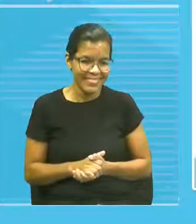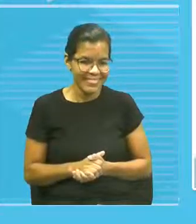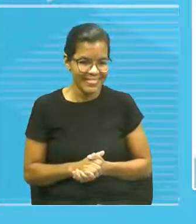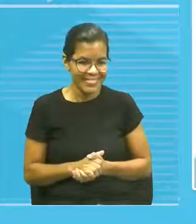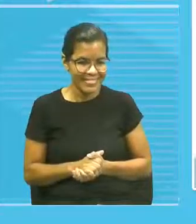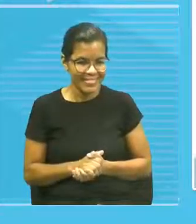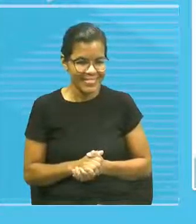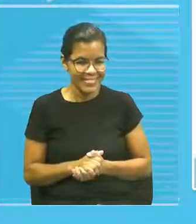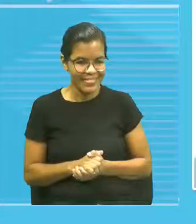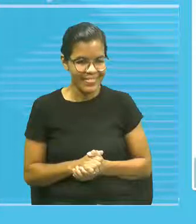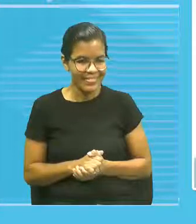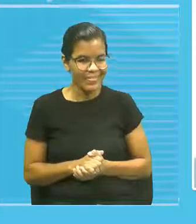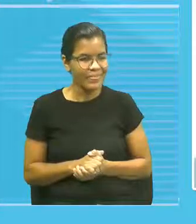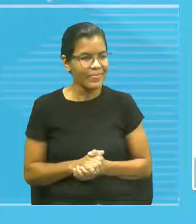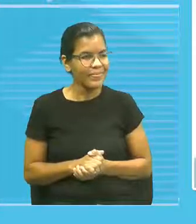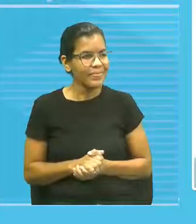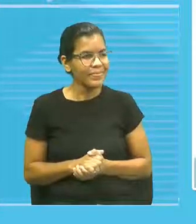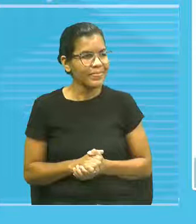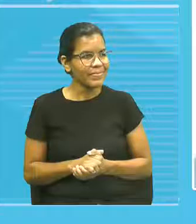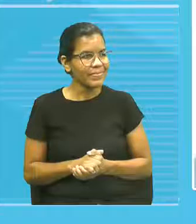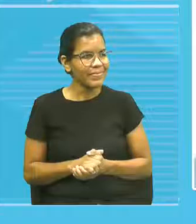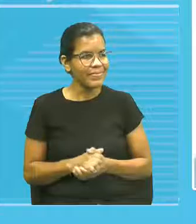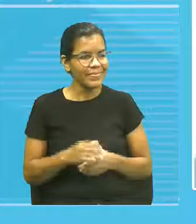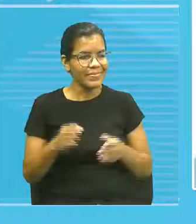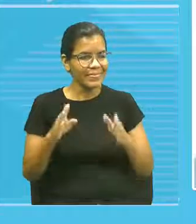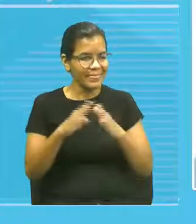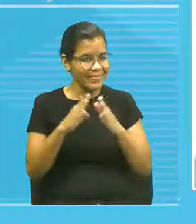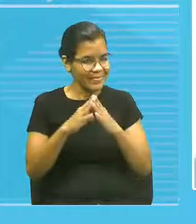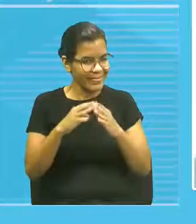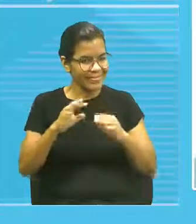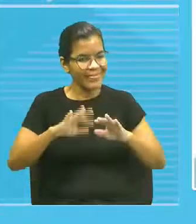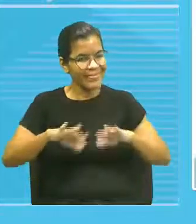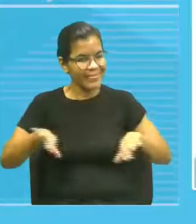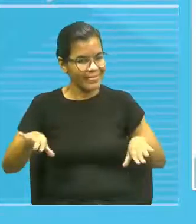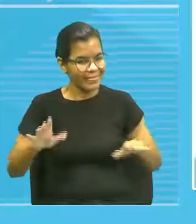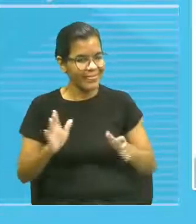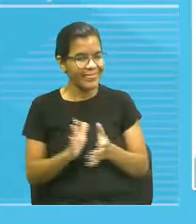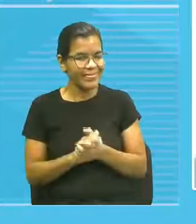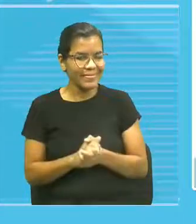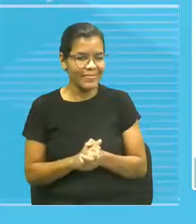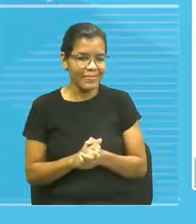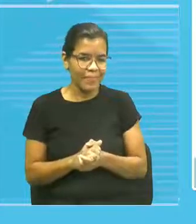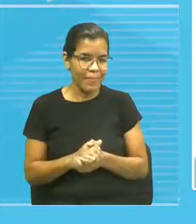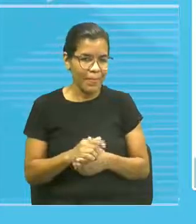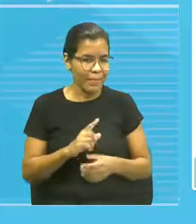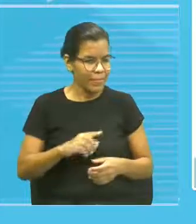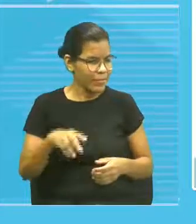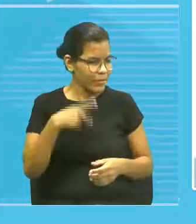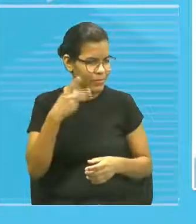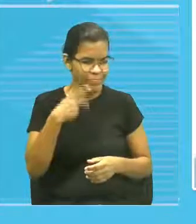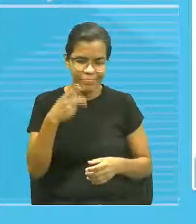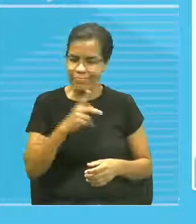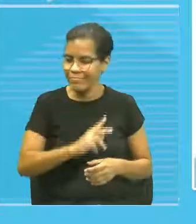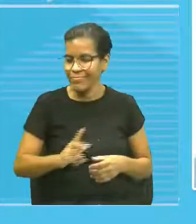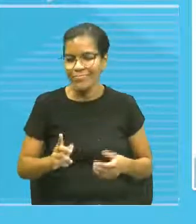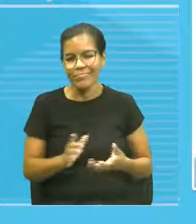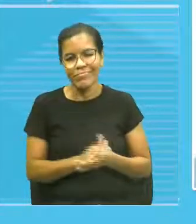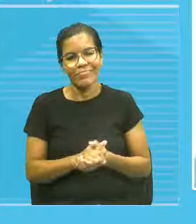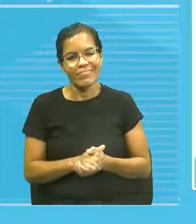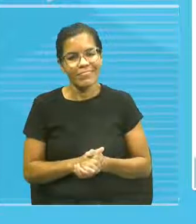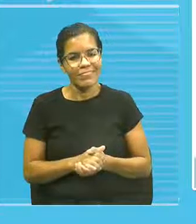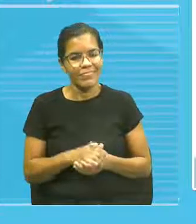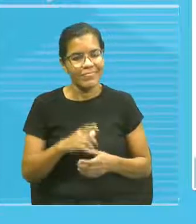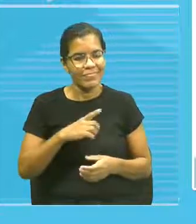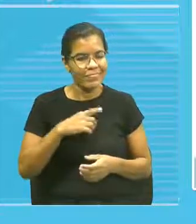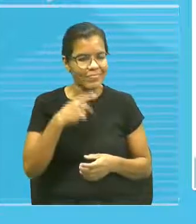Eita, Josh. Não, casas separadas. Casas separadas, sozinha. Não tá tendo fuxico nenhum. Não tá